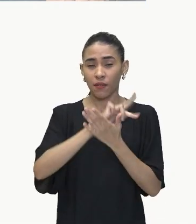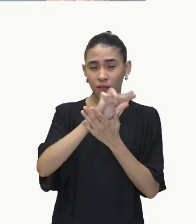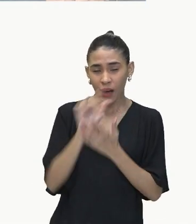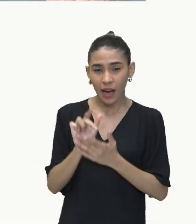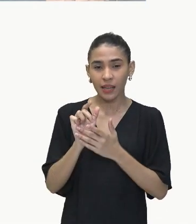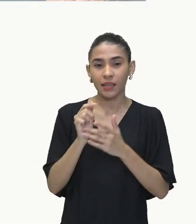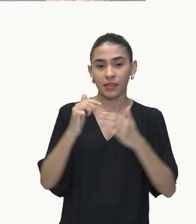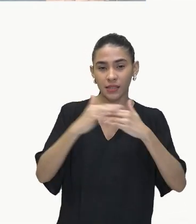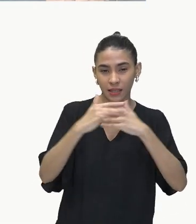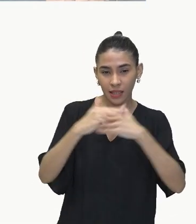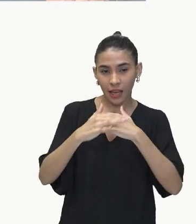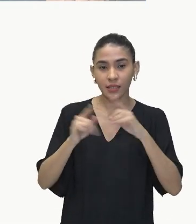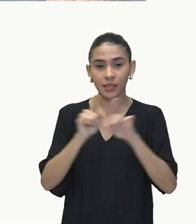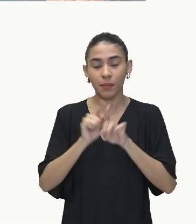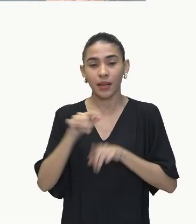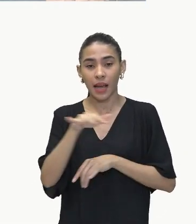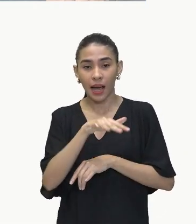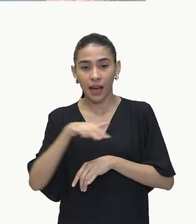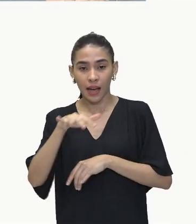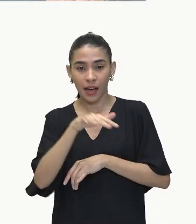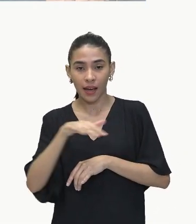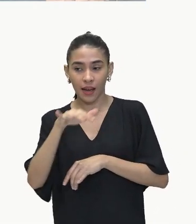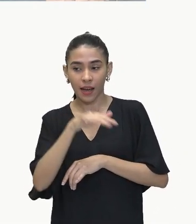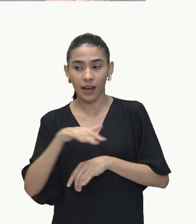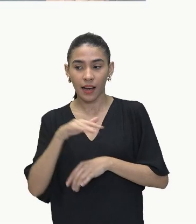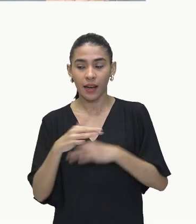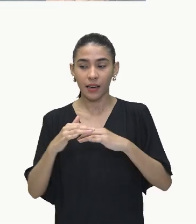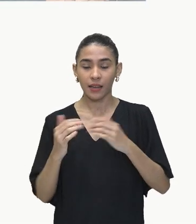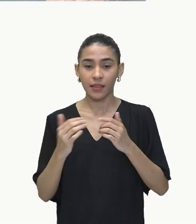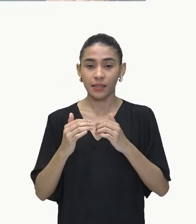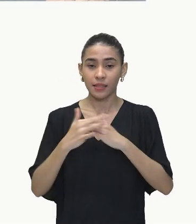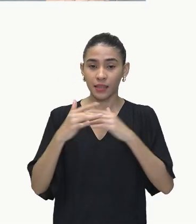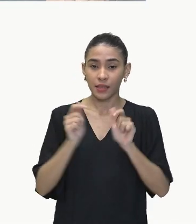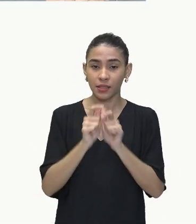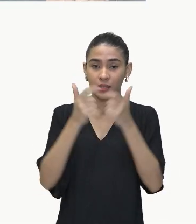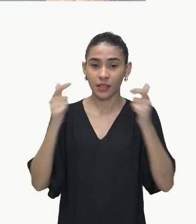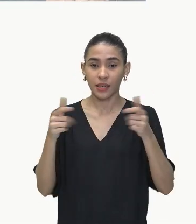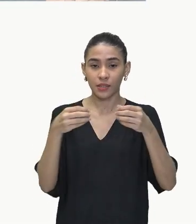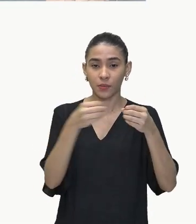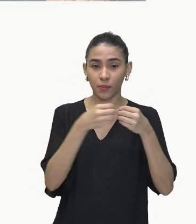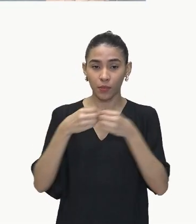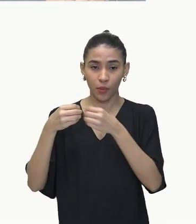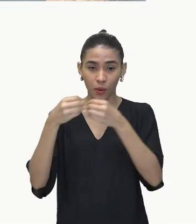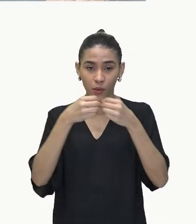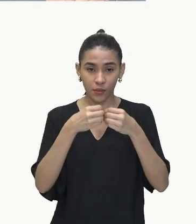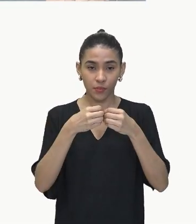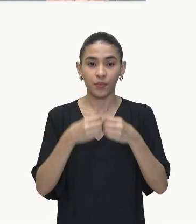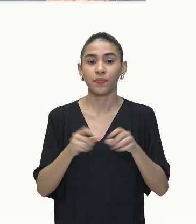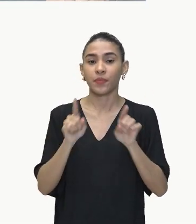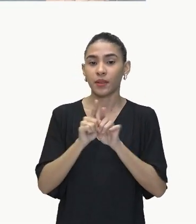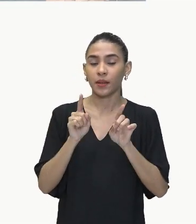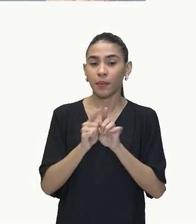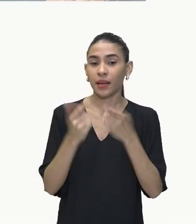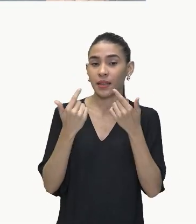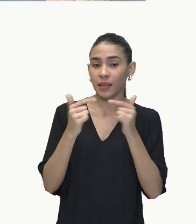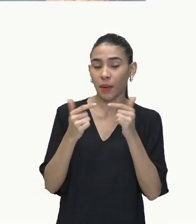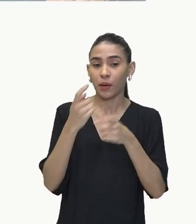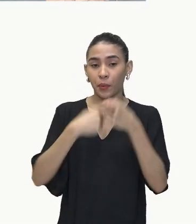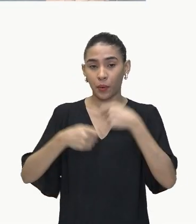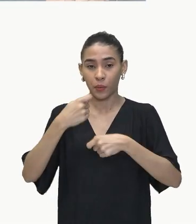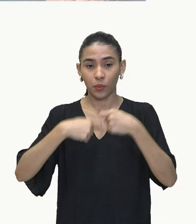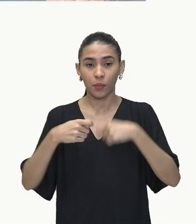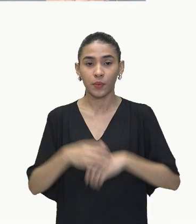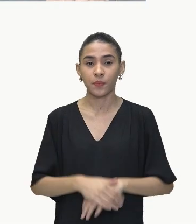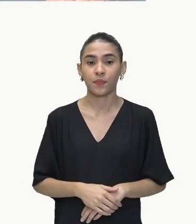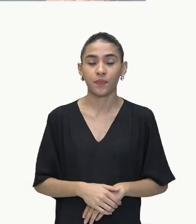urbanas adjacentes, criando uma vasta área contínua de desenvolvimento urbano e atividade econômica. Então